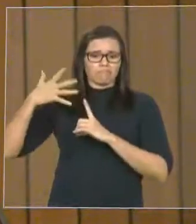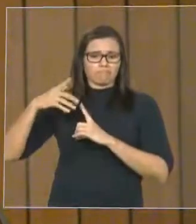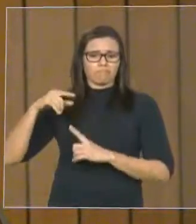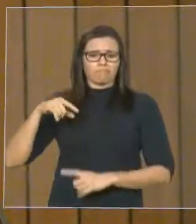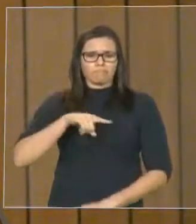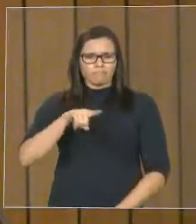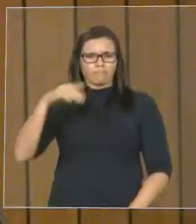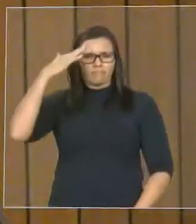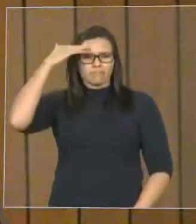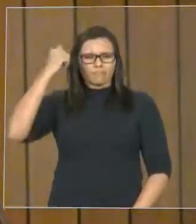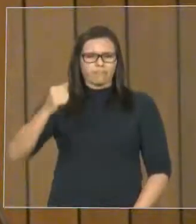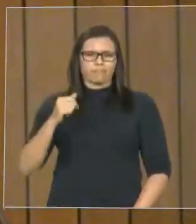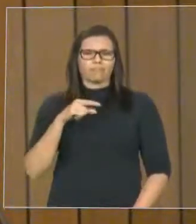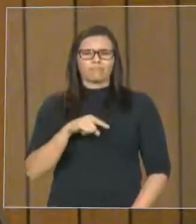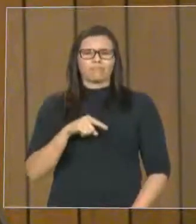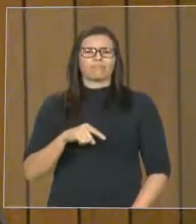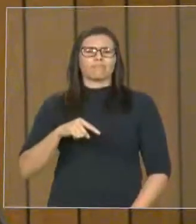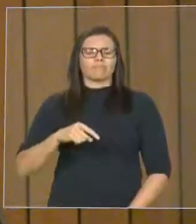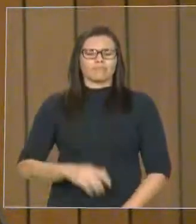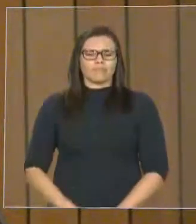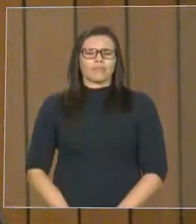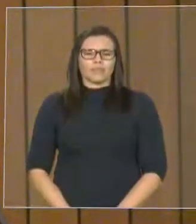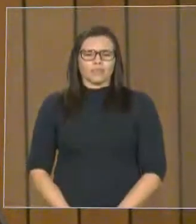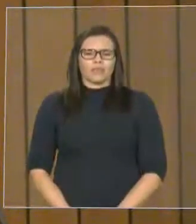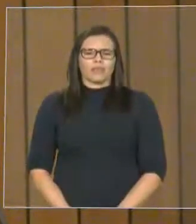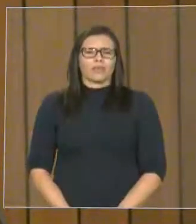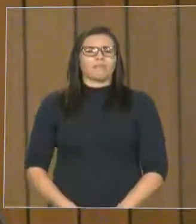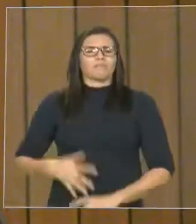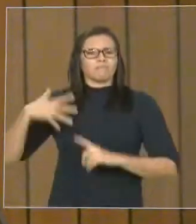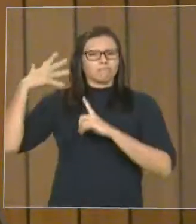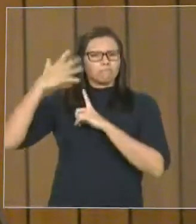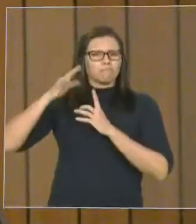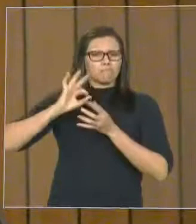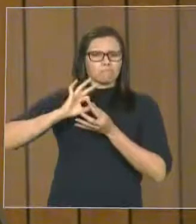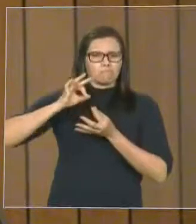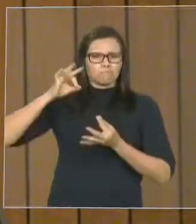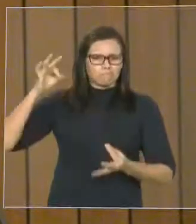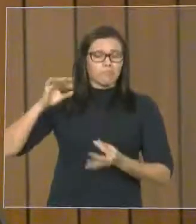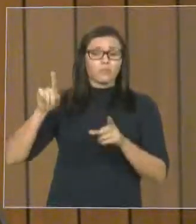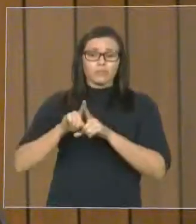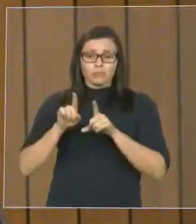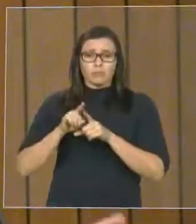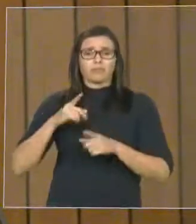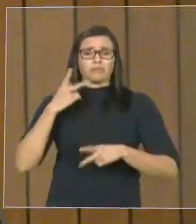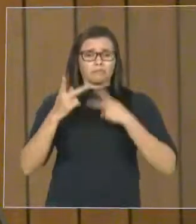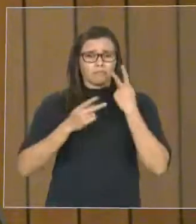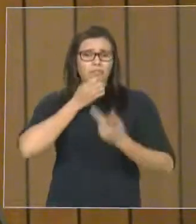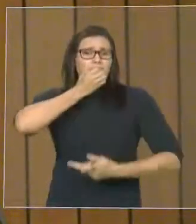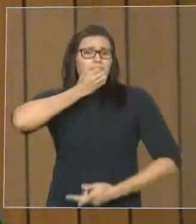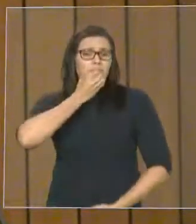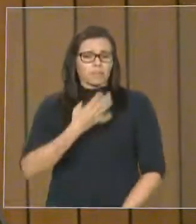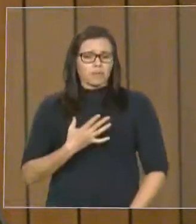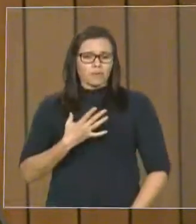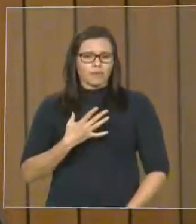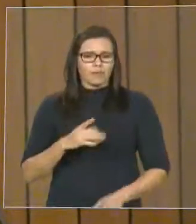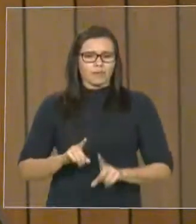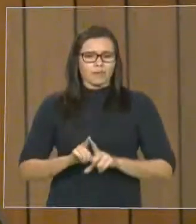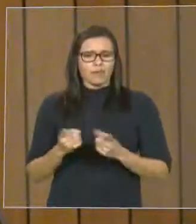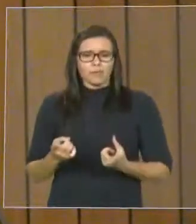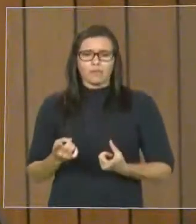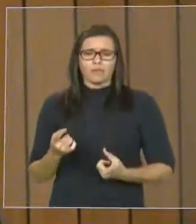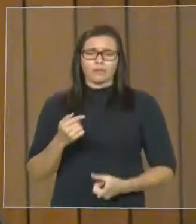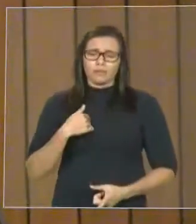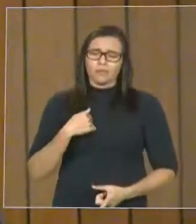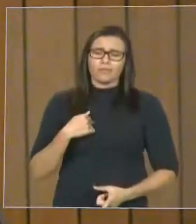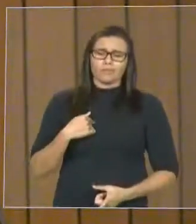do seu vigor nos seus pronunciamentos, da sua grande oratória, e coube a mim, então, essa missão, quase de um improviso. Há pouco, o secretário